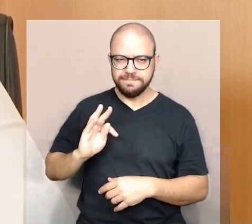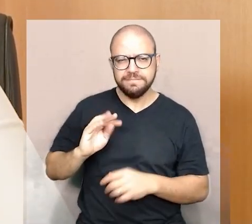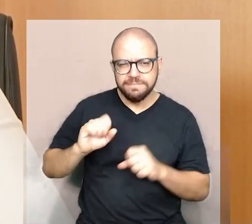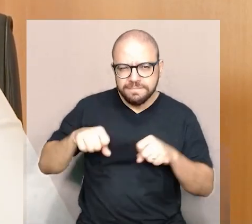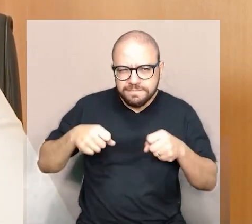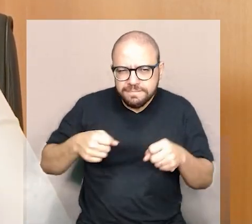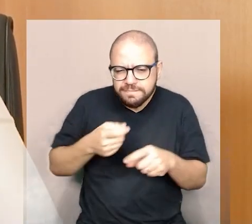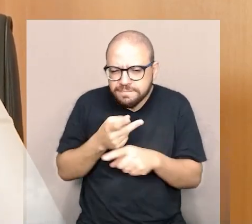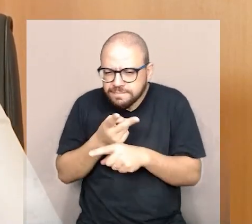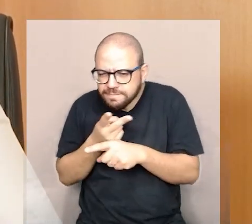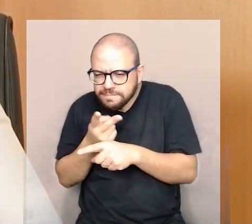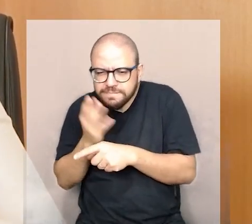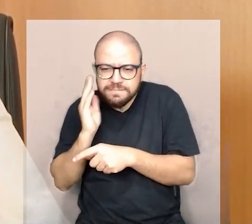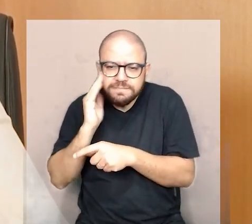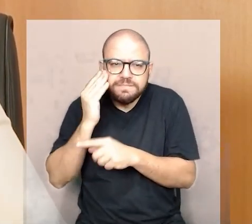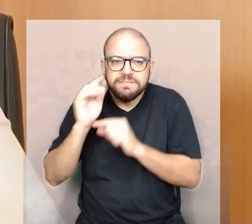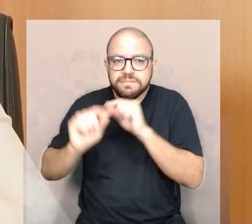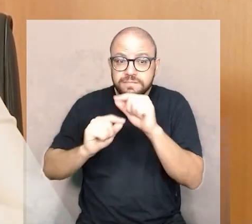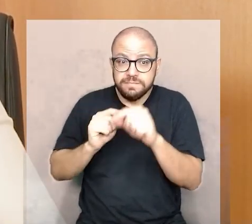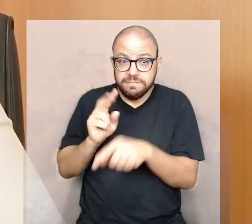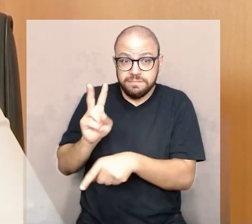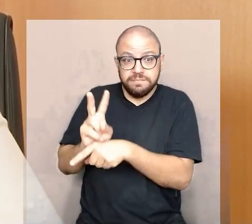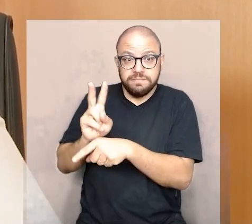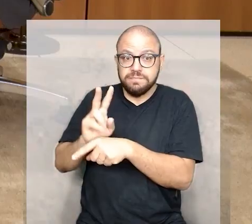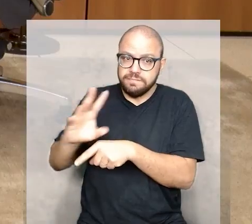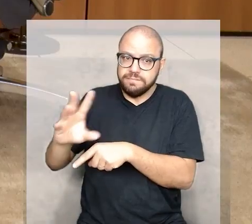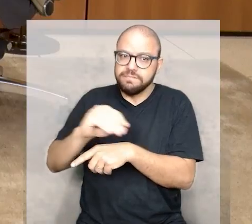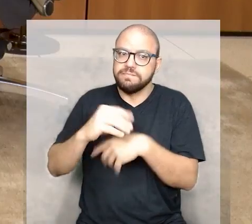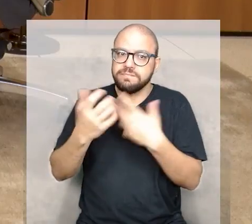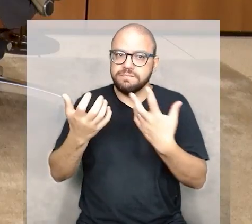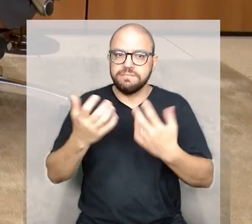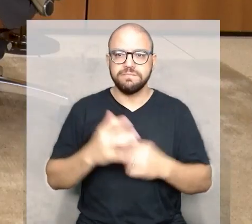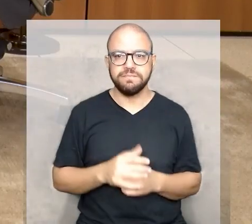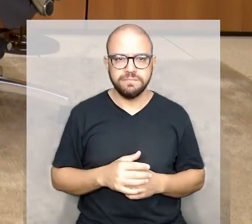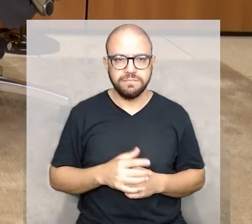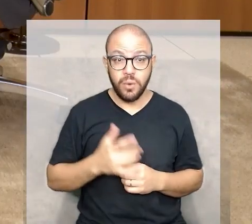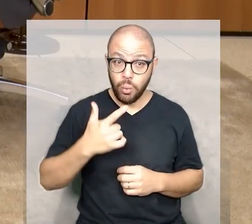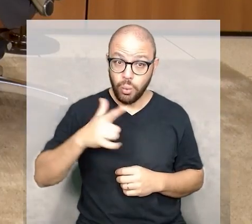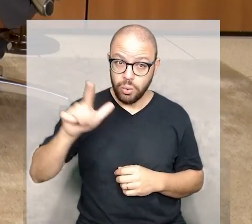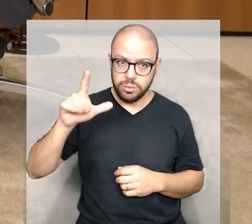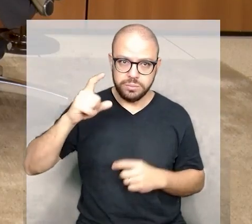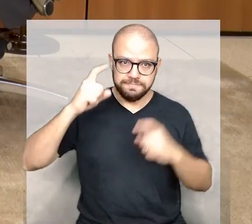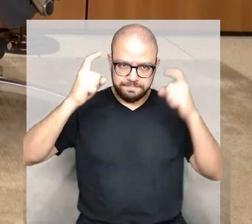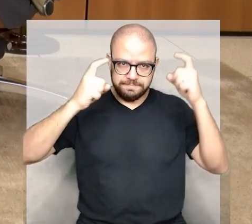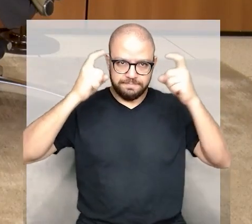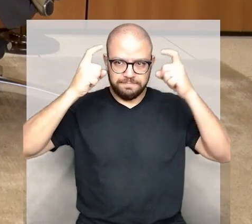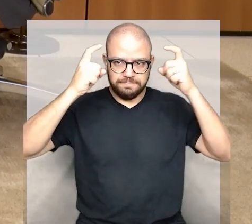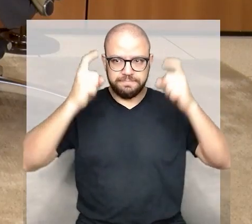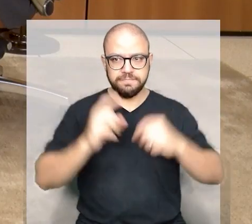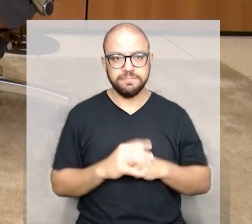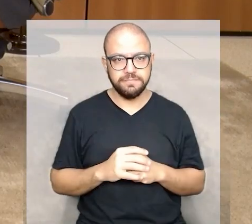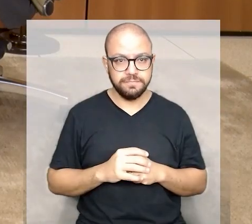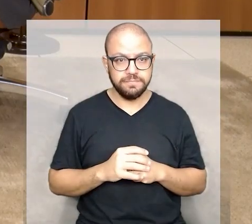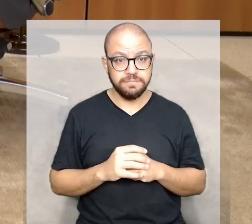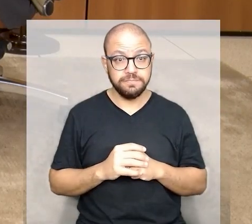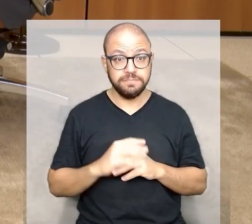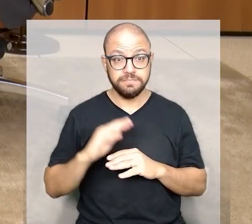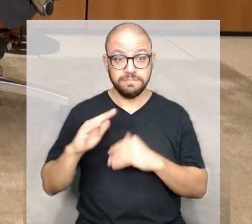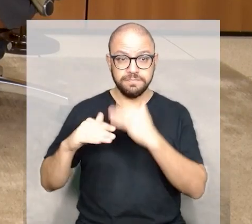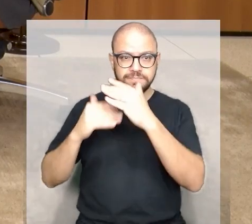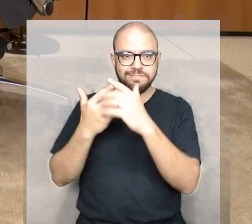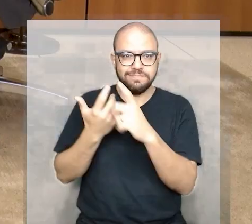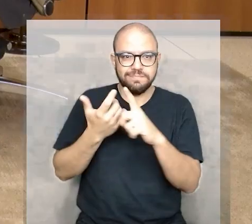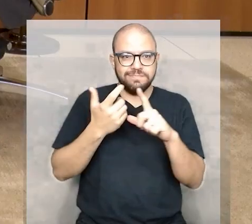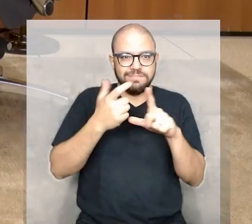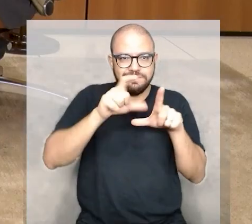entender essas mudanças e garantir que ninguém fique desprotegido. Outra coisa também que gera muita preocupação é a ascensão